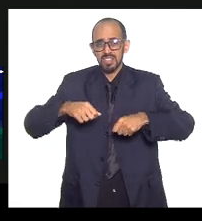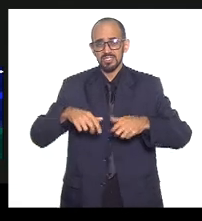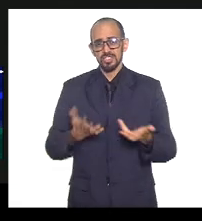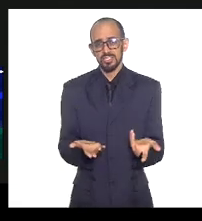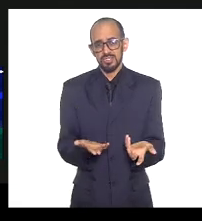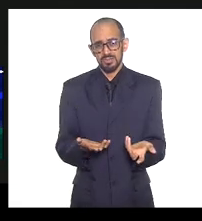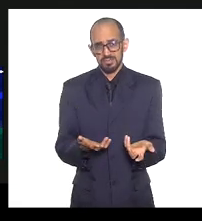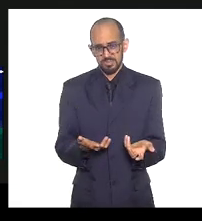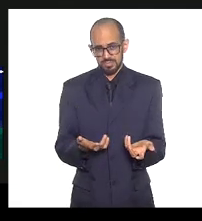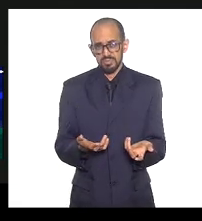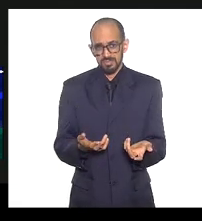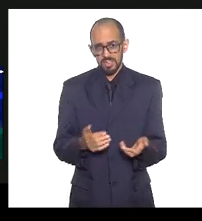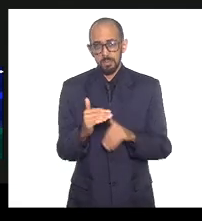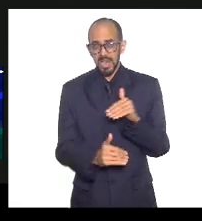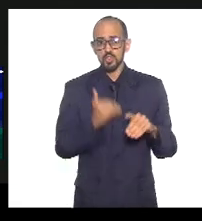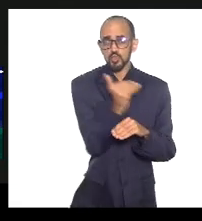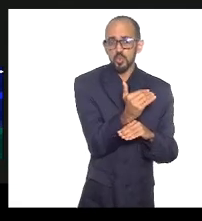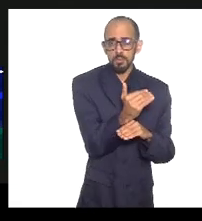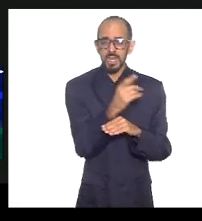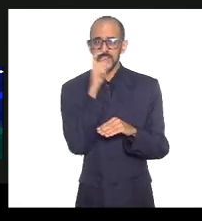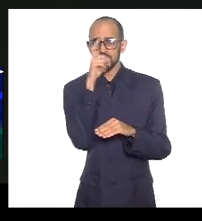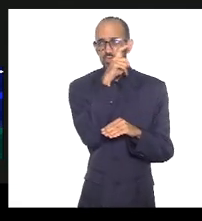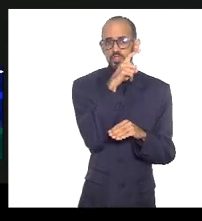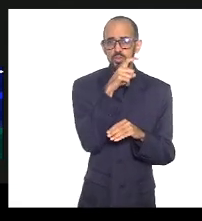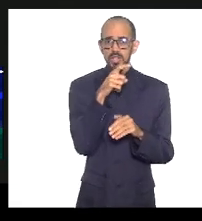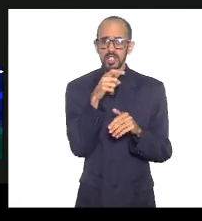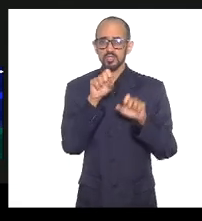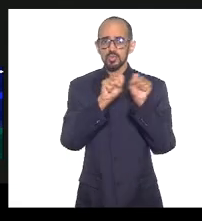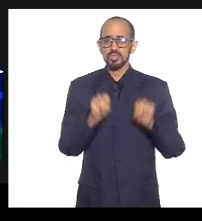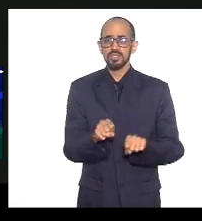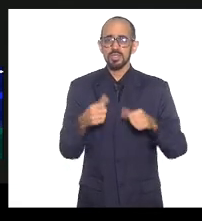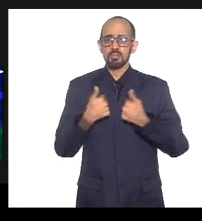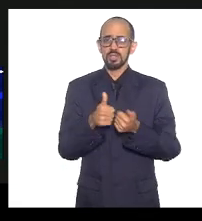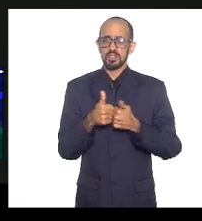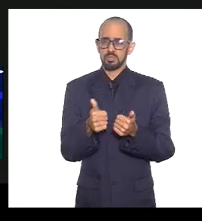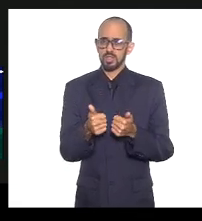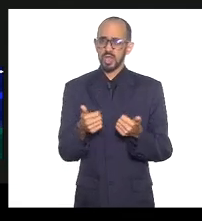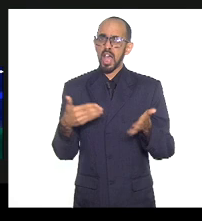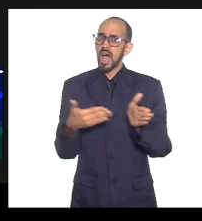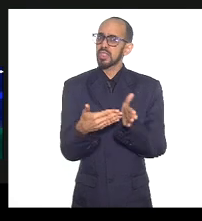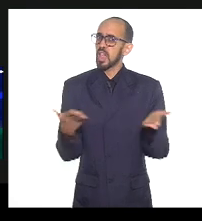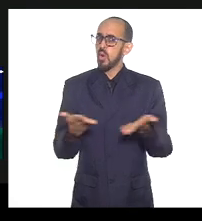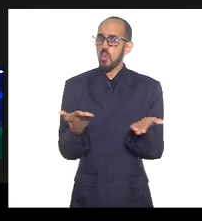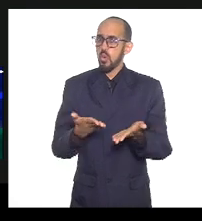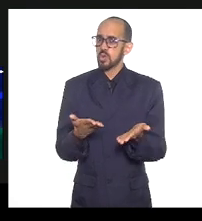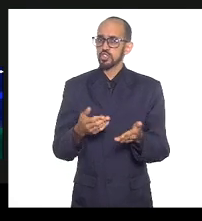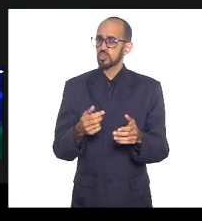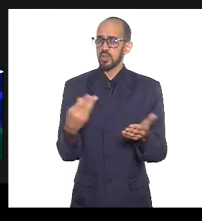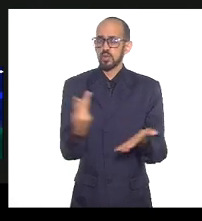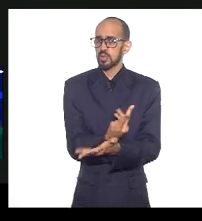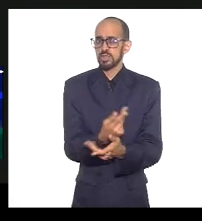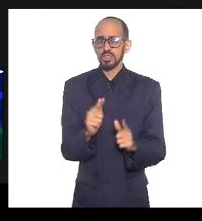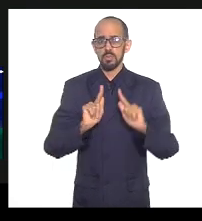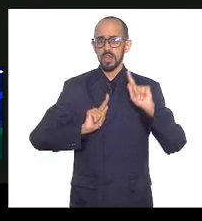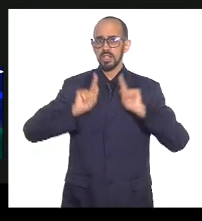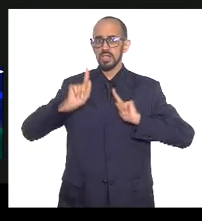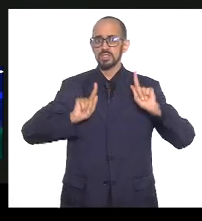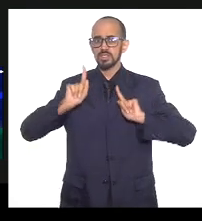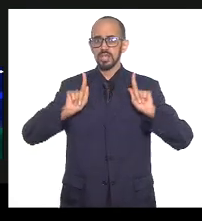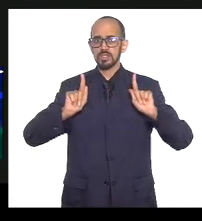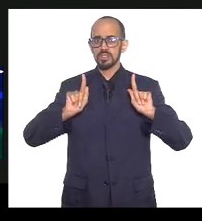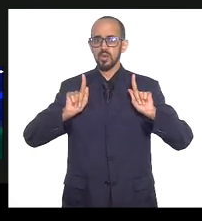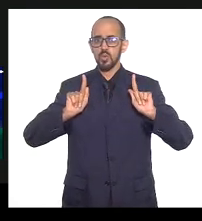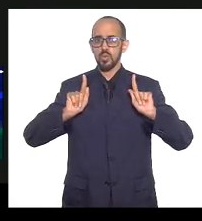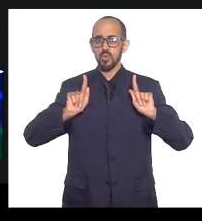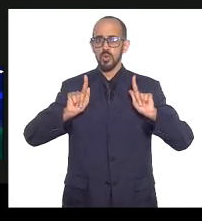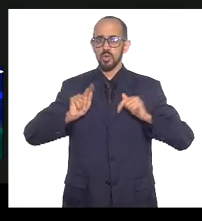a superar as dificuldades que vivem o sistema de transporte por exemplo até hoje não houve uma licitação dos transportes públicos